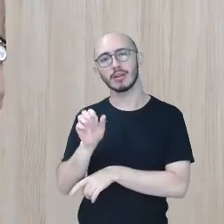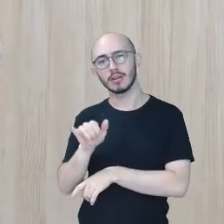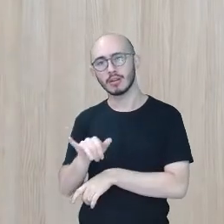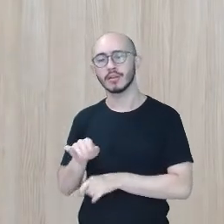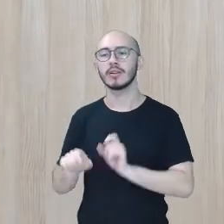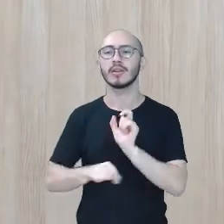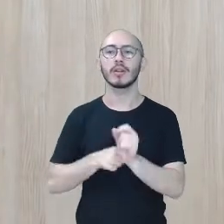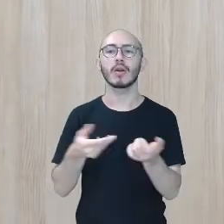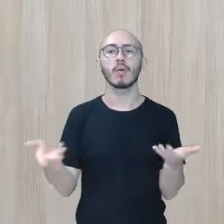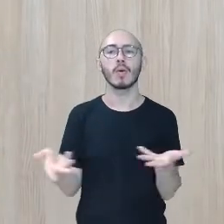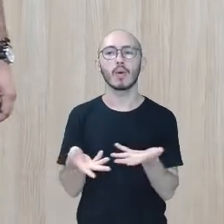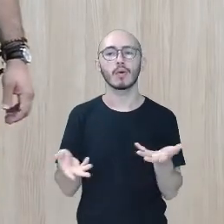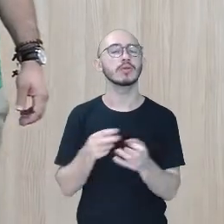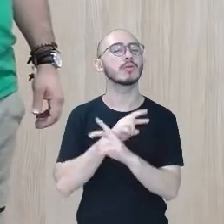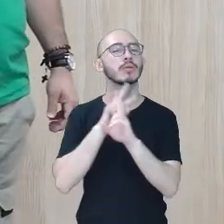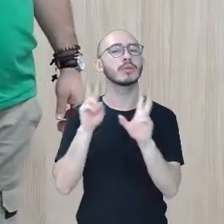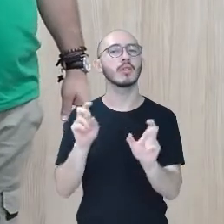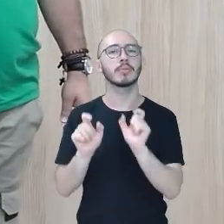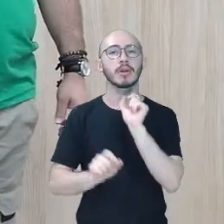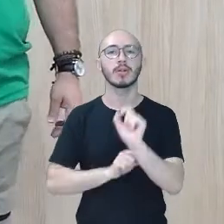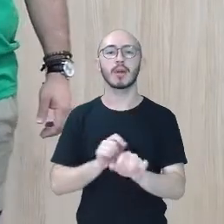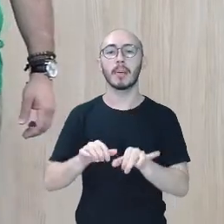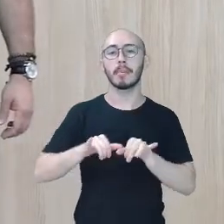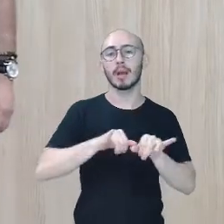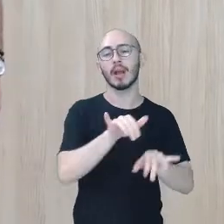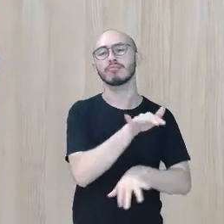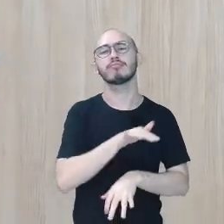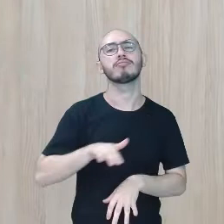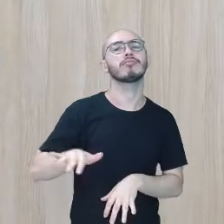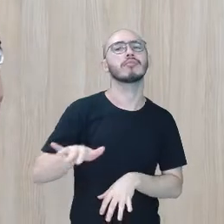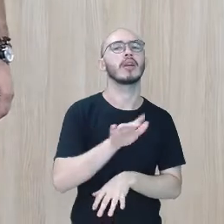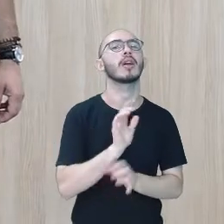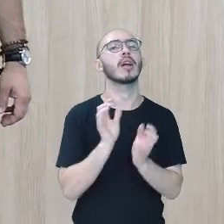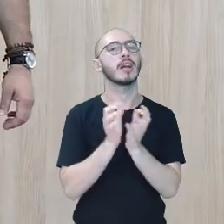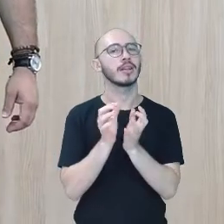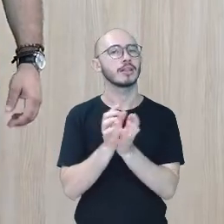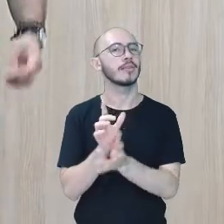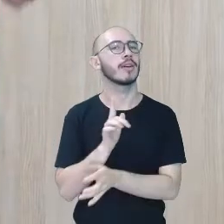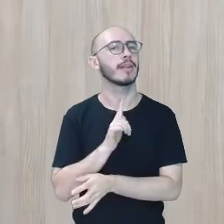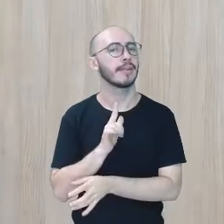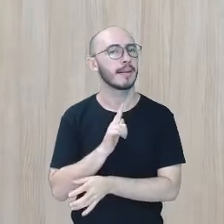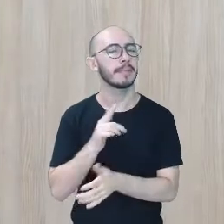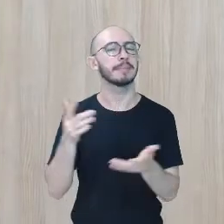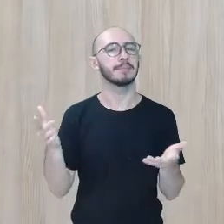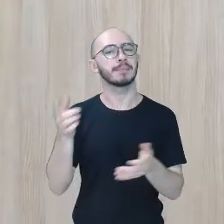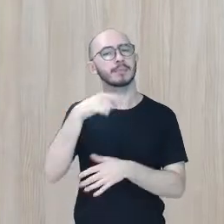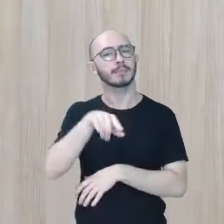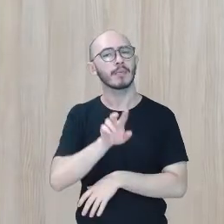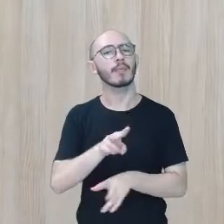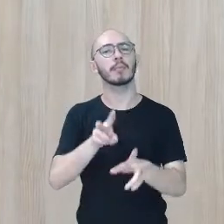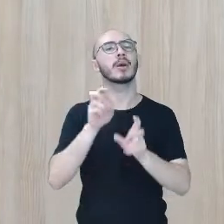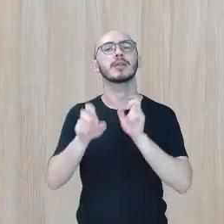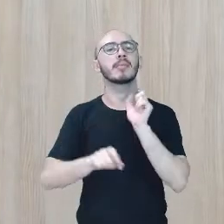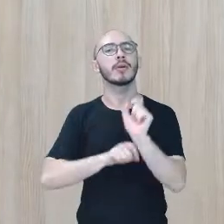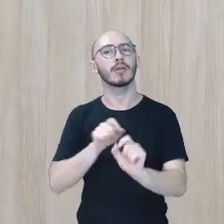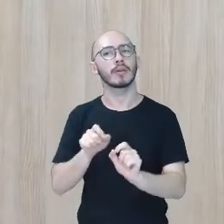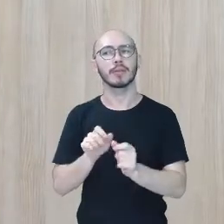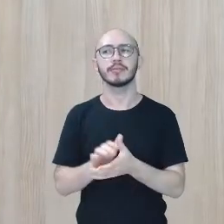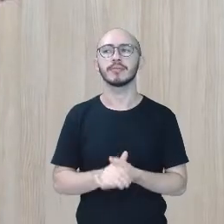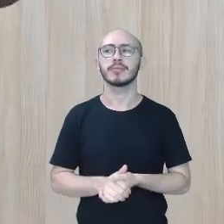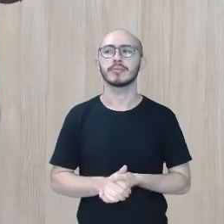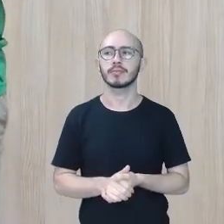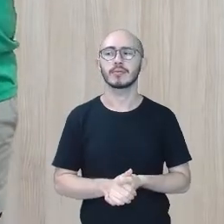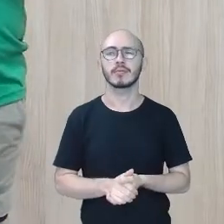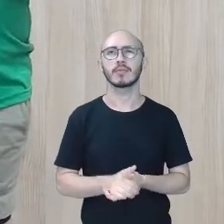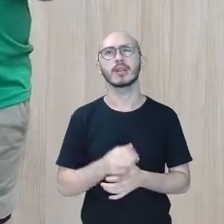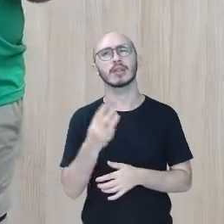um pouquinho aqui, gente, sobre os mercados públicos da cidade do Recife. Vocês devem ter percebido, né, que das